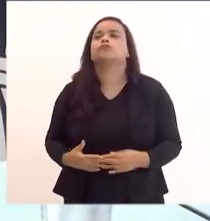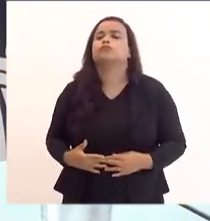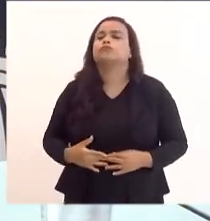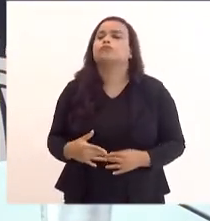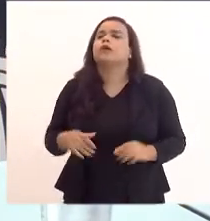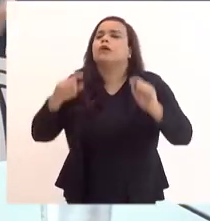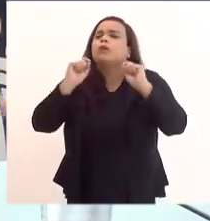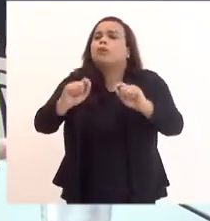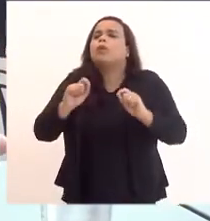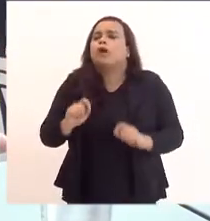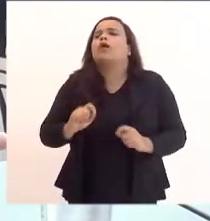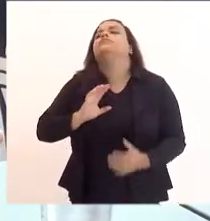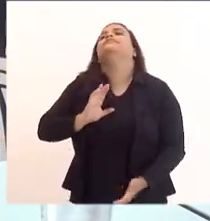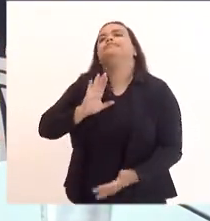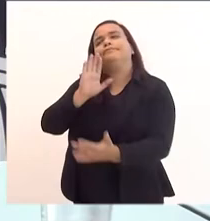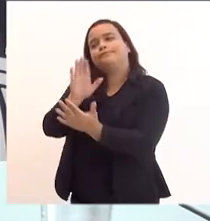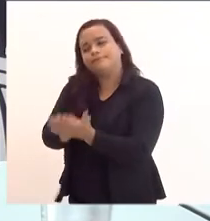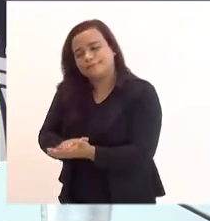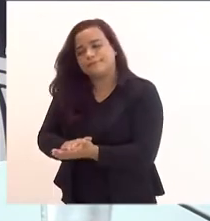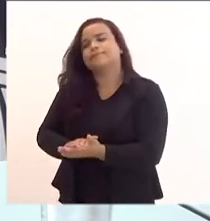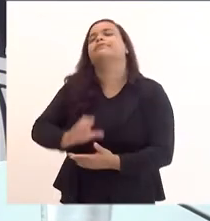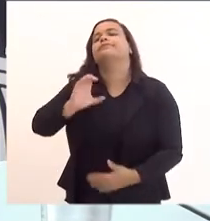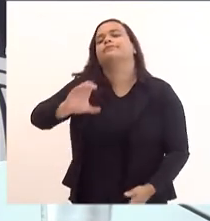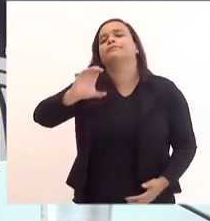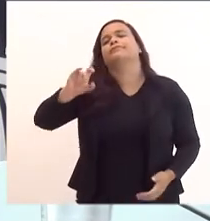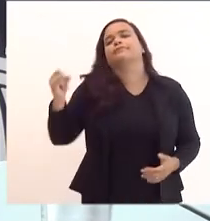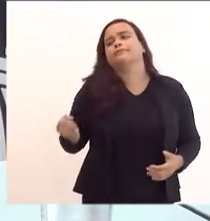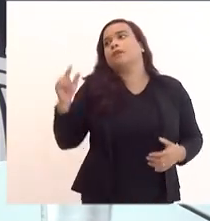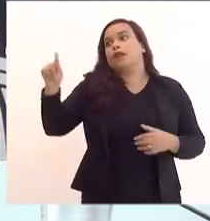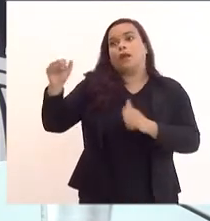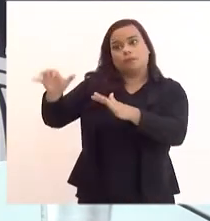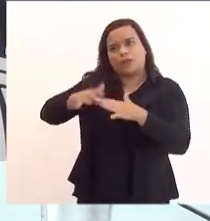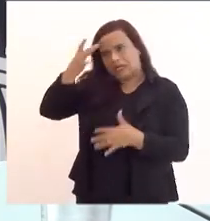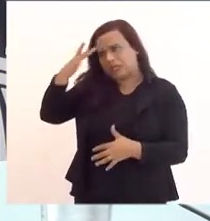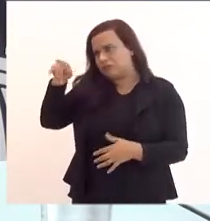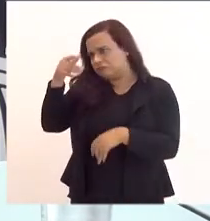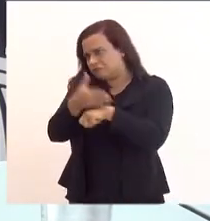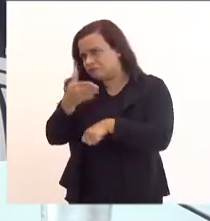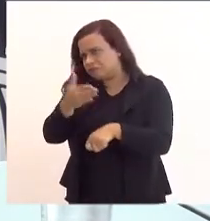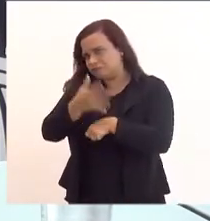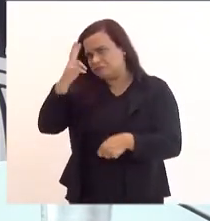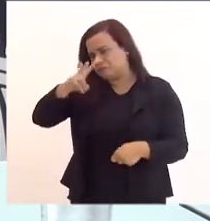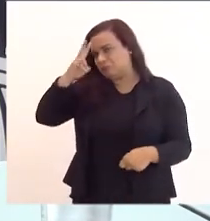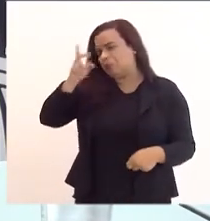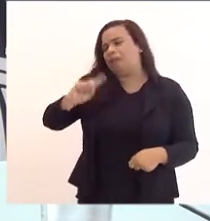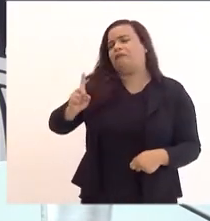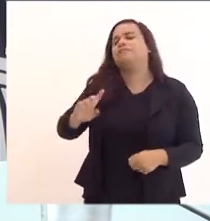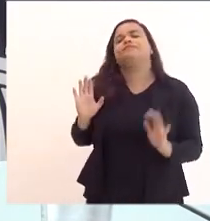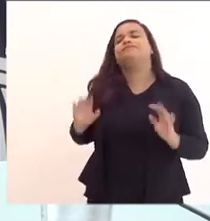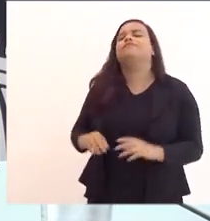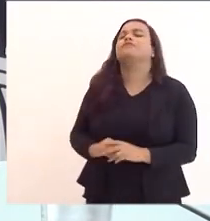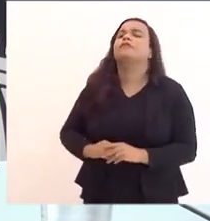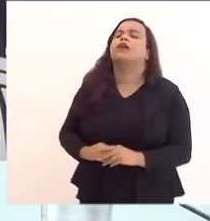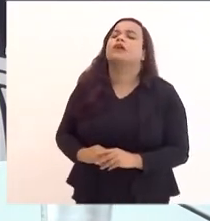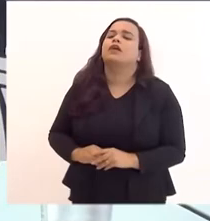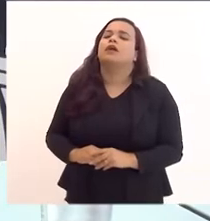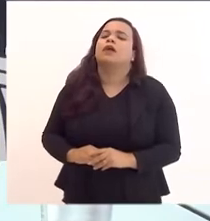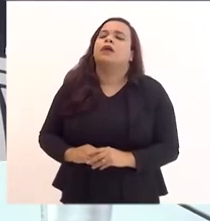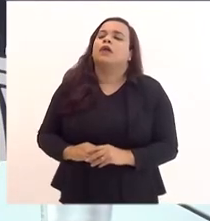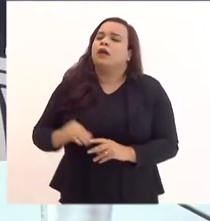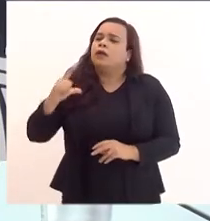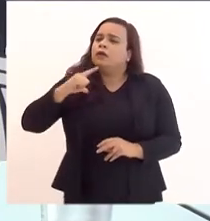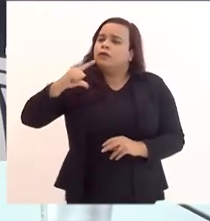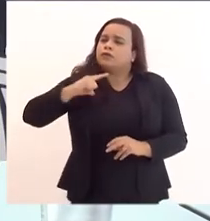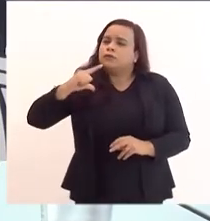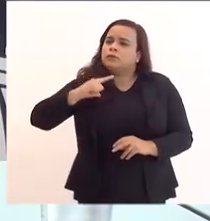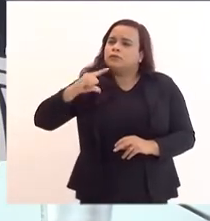de ir à CCJ. Acordo lá no plenário, não sei se o senhor participou. Aí eu vi que se torna uma dificuldade tão